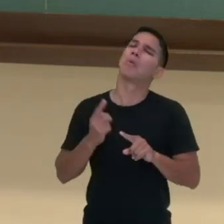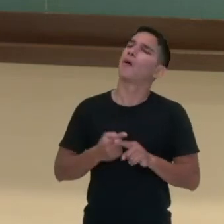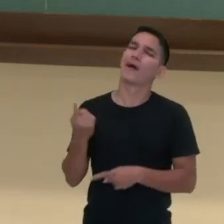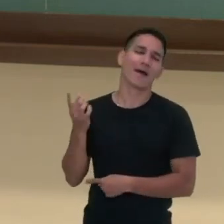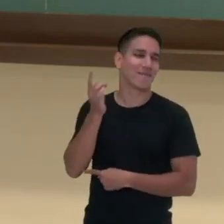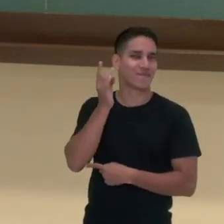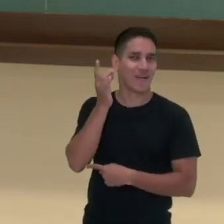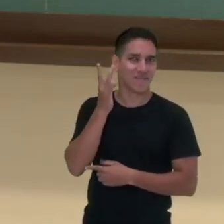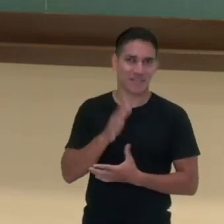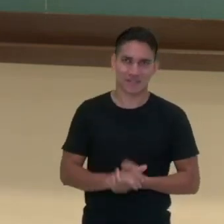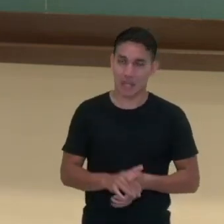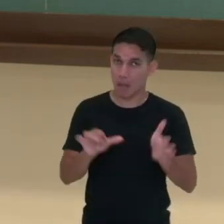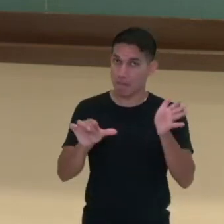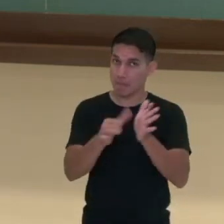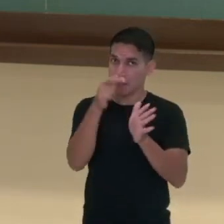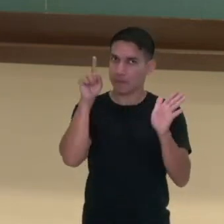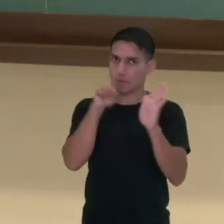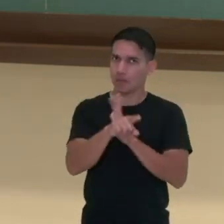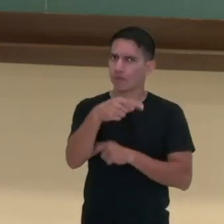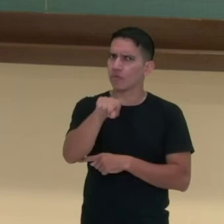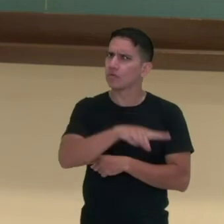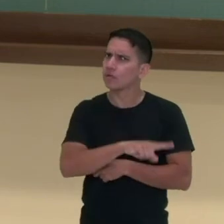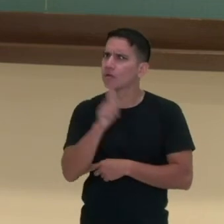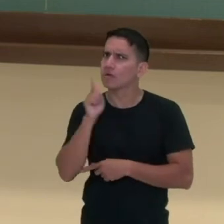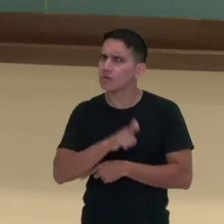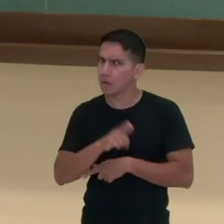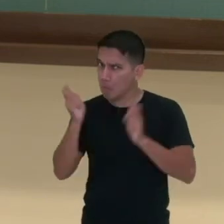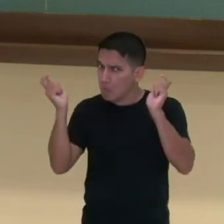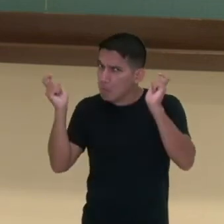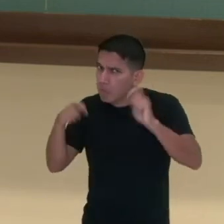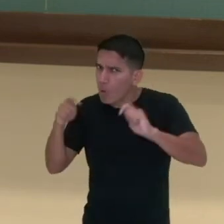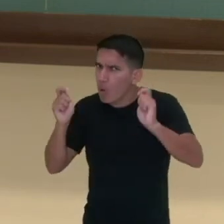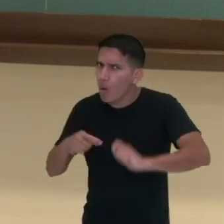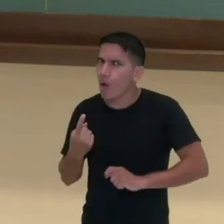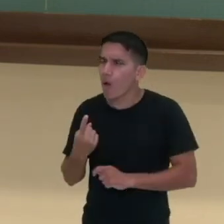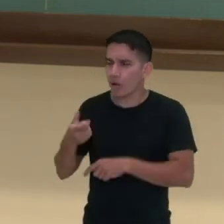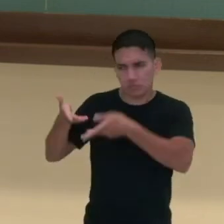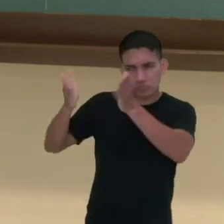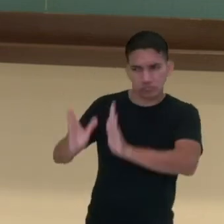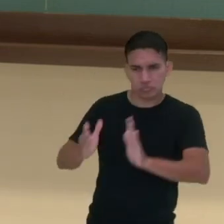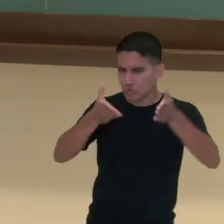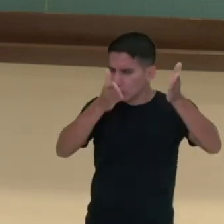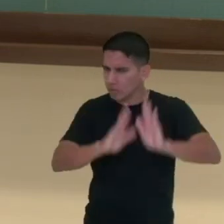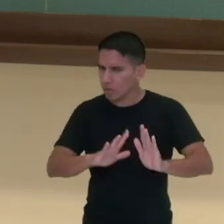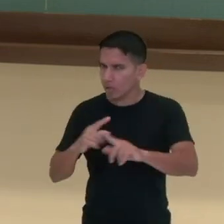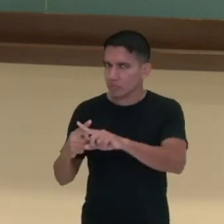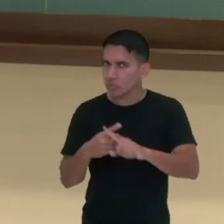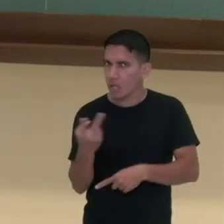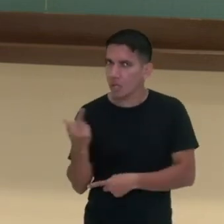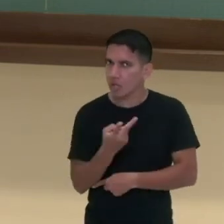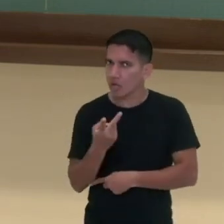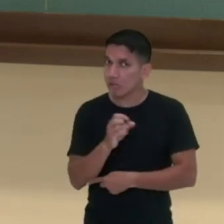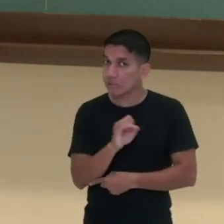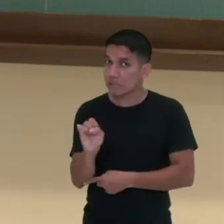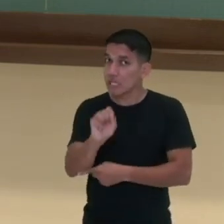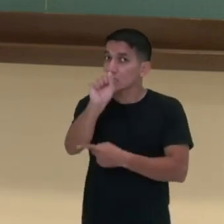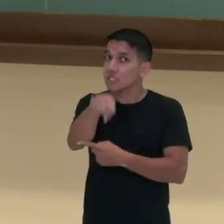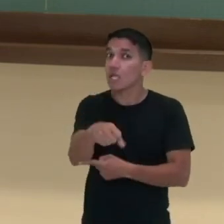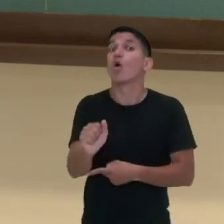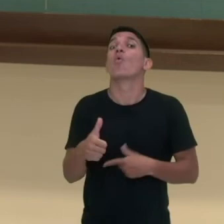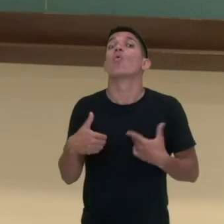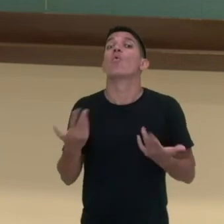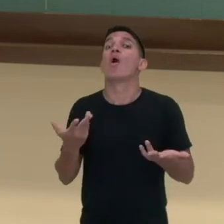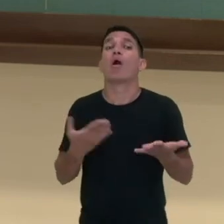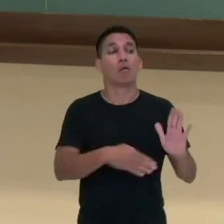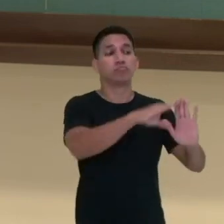fácil, pessoal. Primeira pergunta que vocês têm que fazer. É possível fazer a multiplicação entre elas? Se sim, qual vai ser a